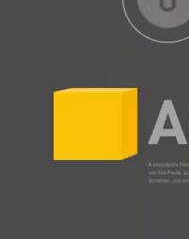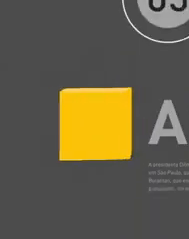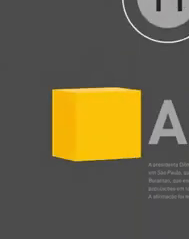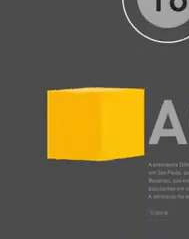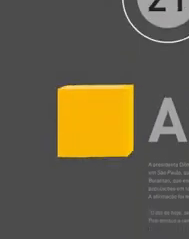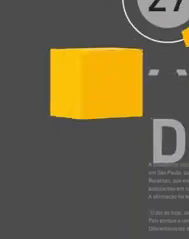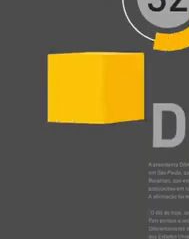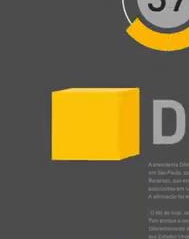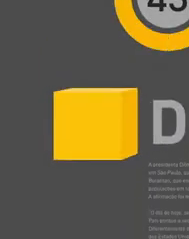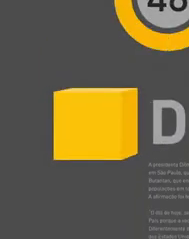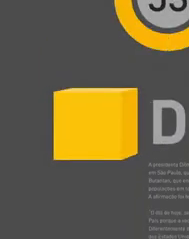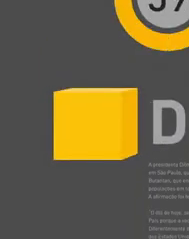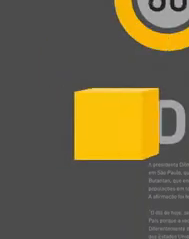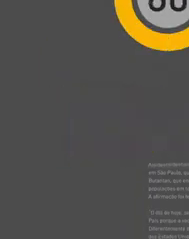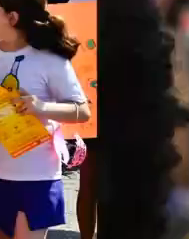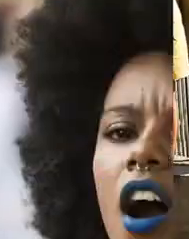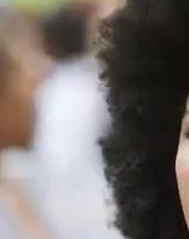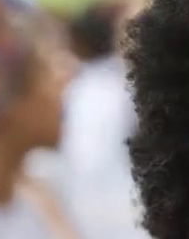o